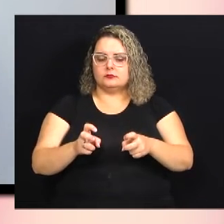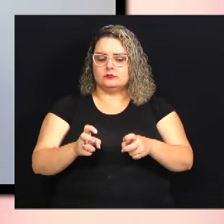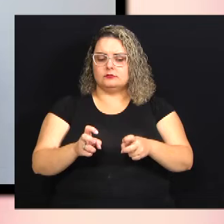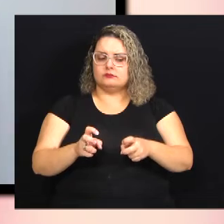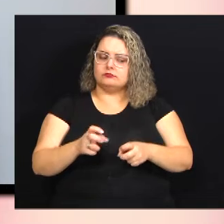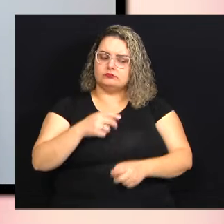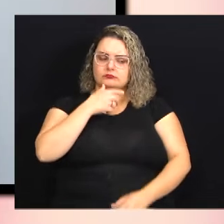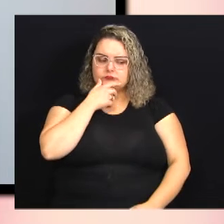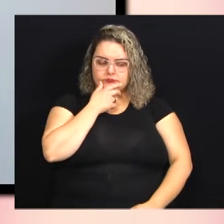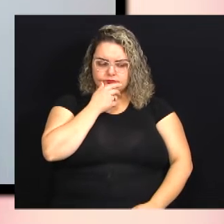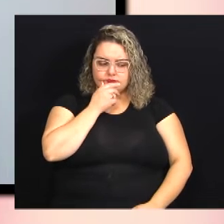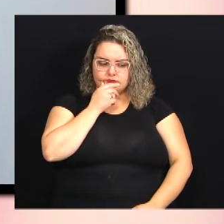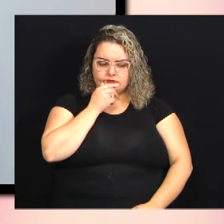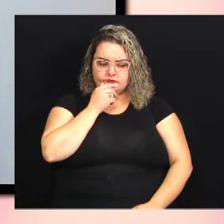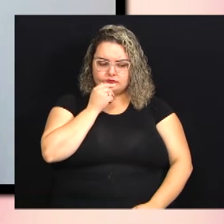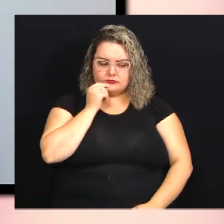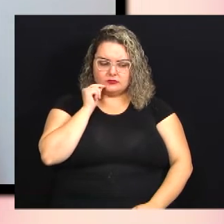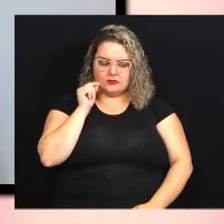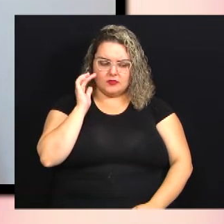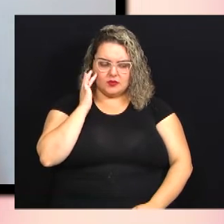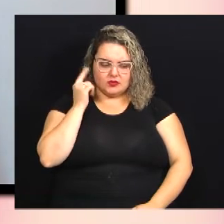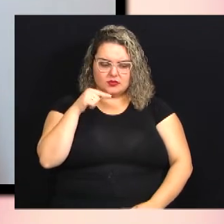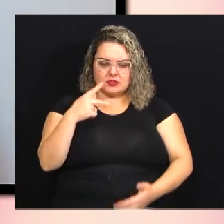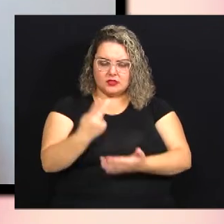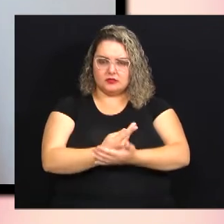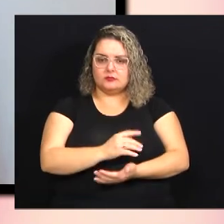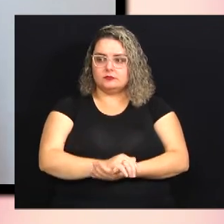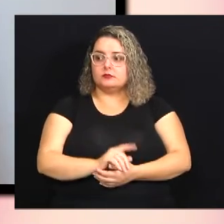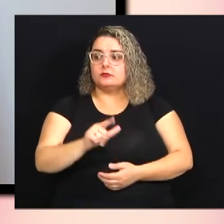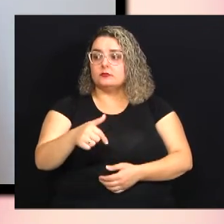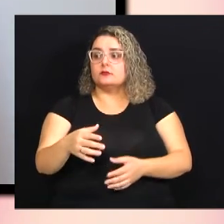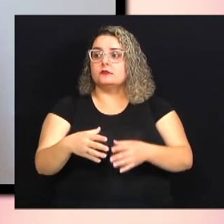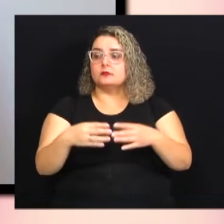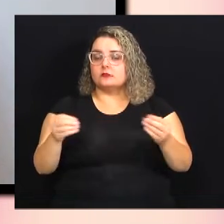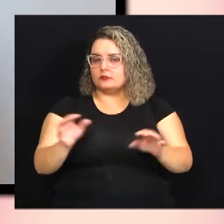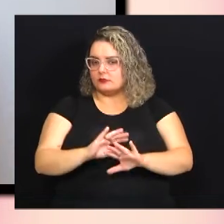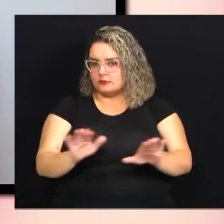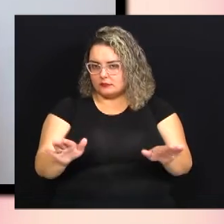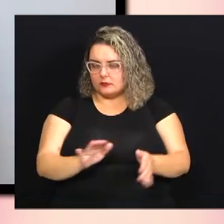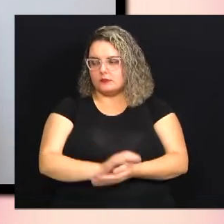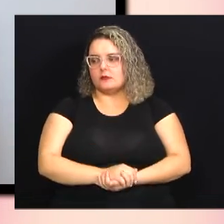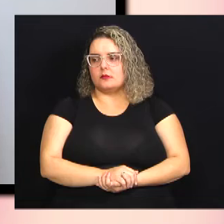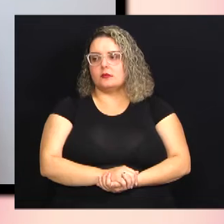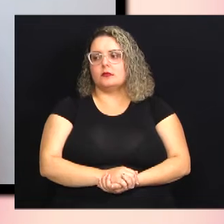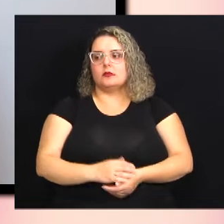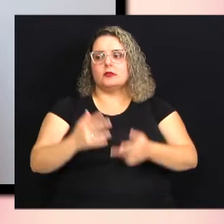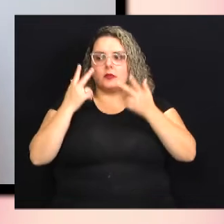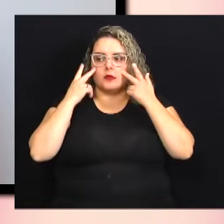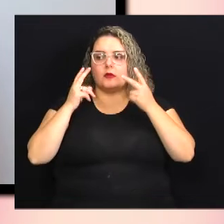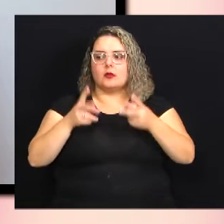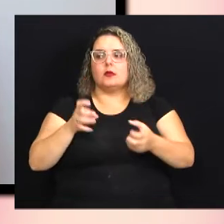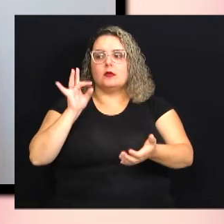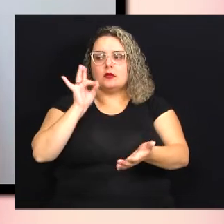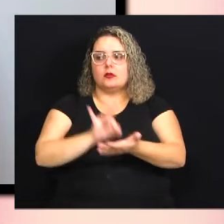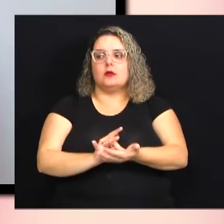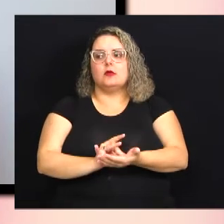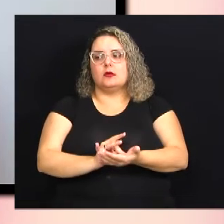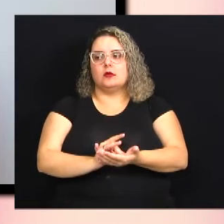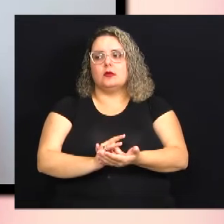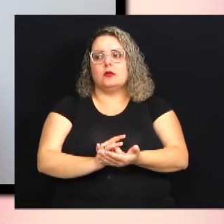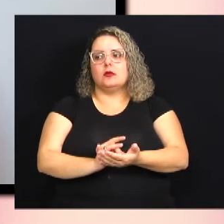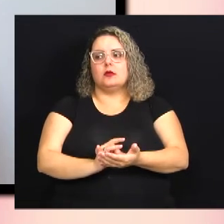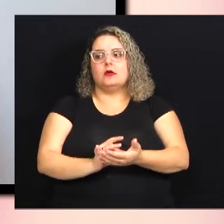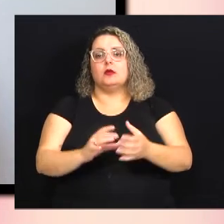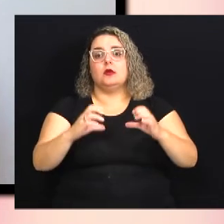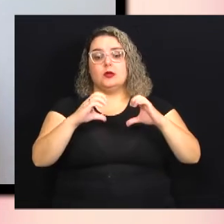está certa, mas depois de um tempo isso passa. Geralmente, quem percebe mesmo é uma pessoa